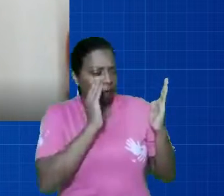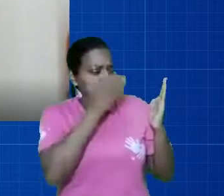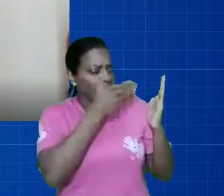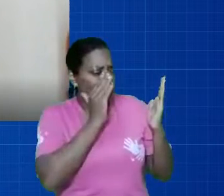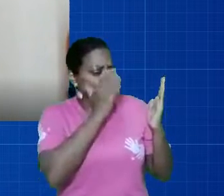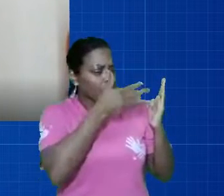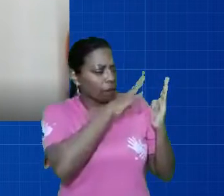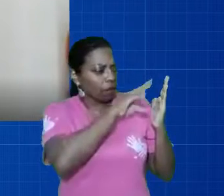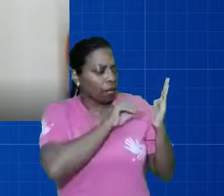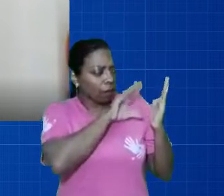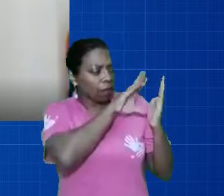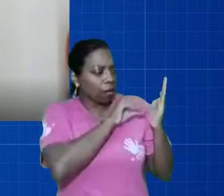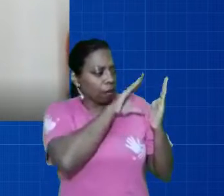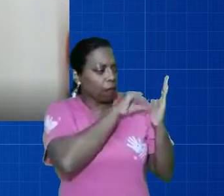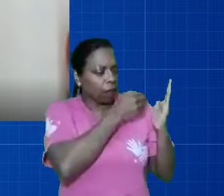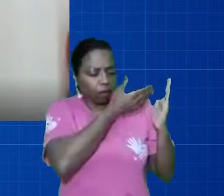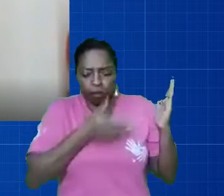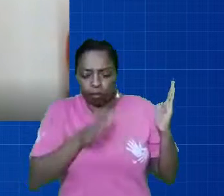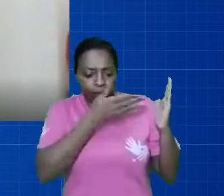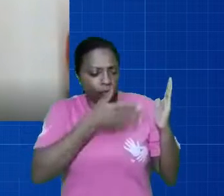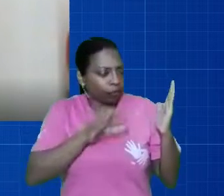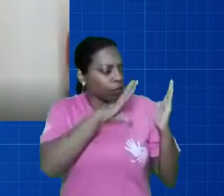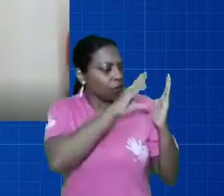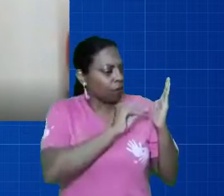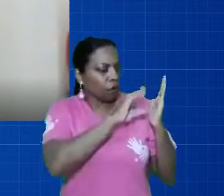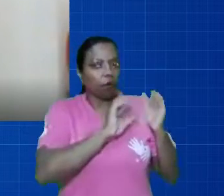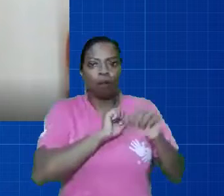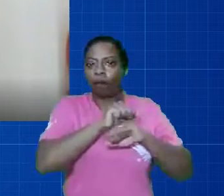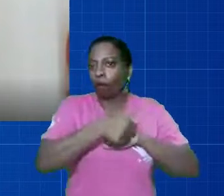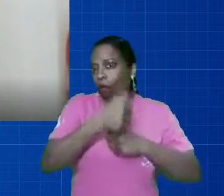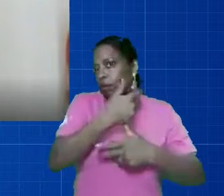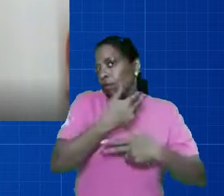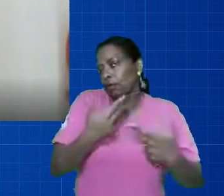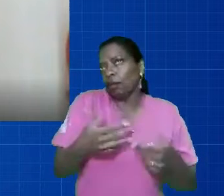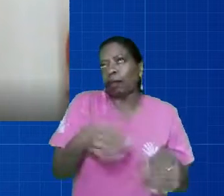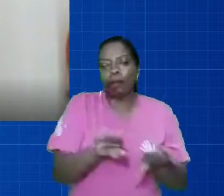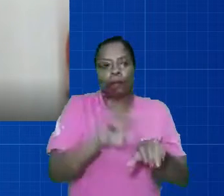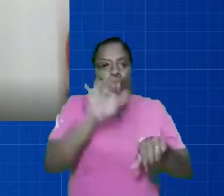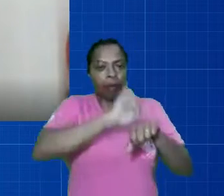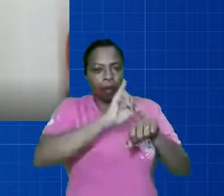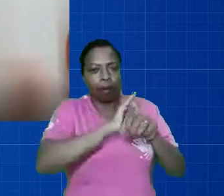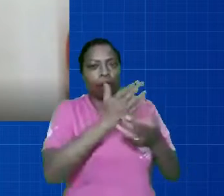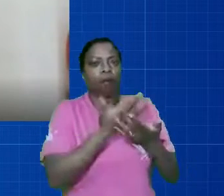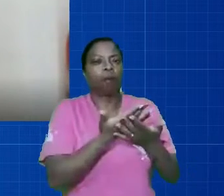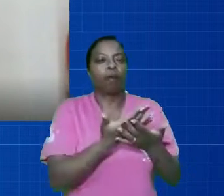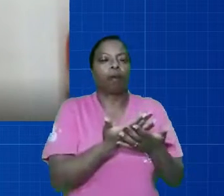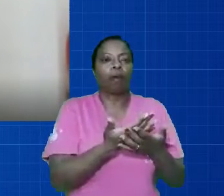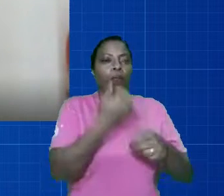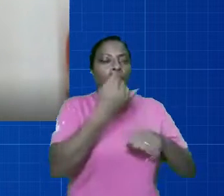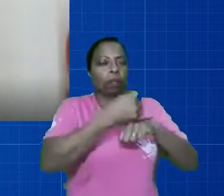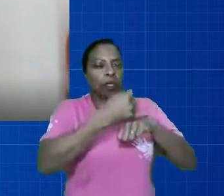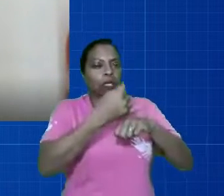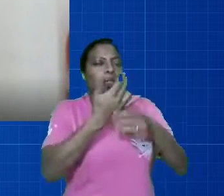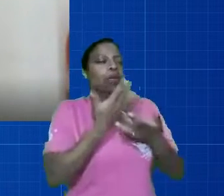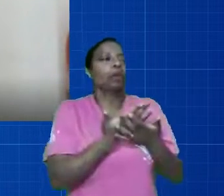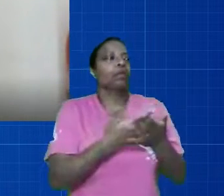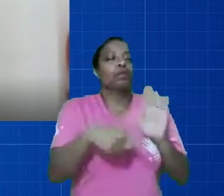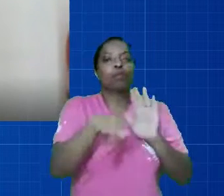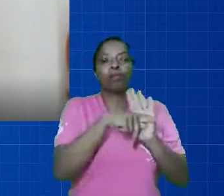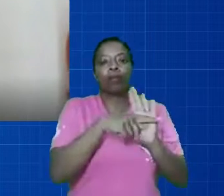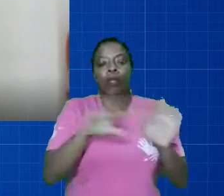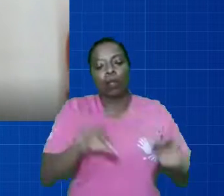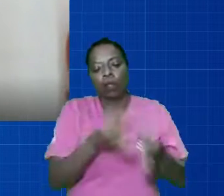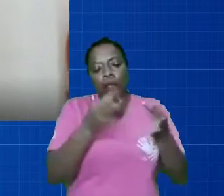como aqueles trabalhos de couro, e os outros também, o trabalho de metal, os trabalhos de agulha e crochê, ali eu escolhi o de couro, né, eu gostei da